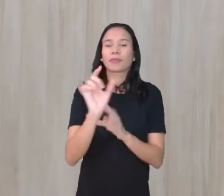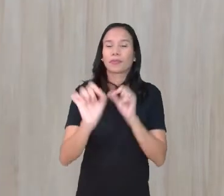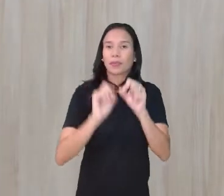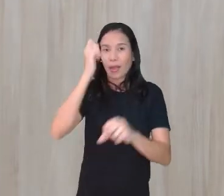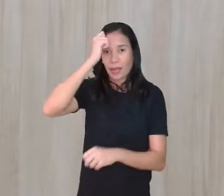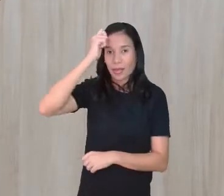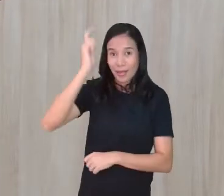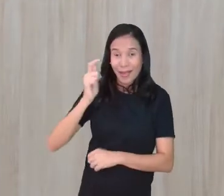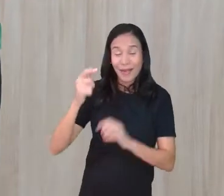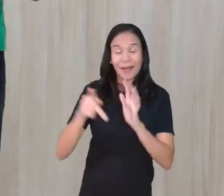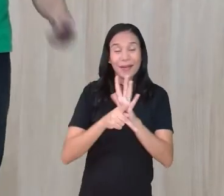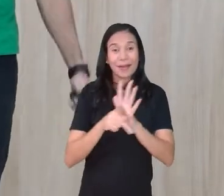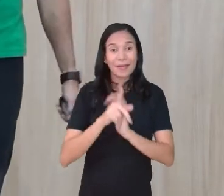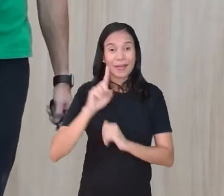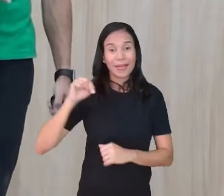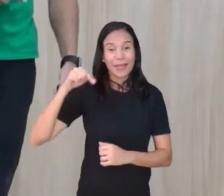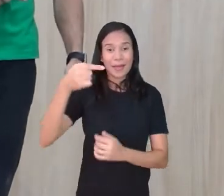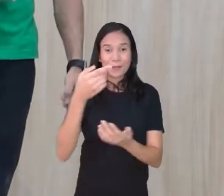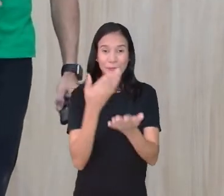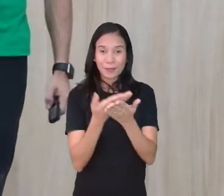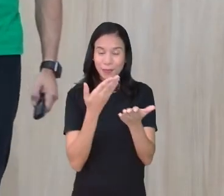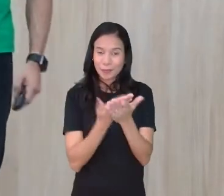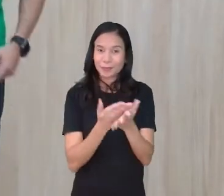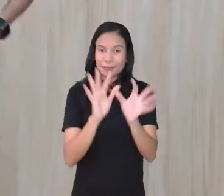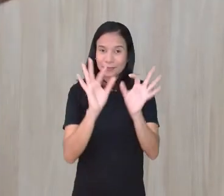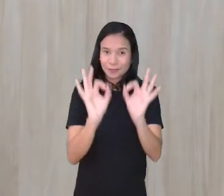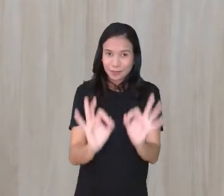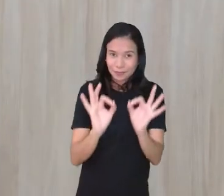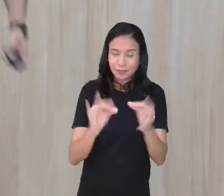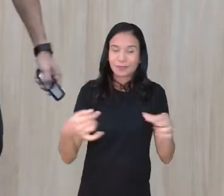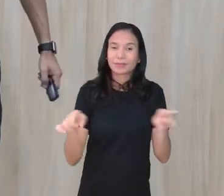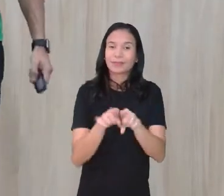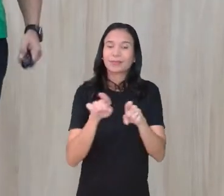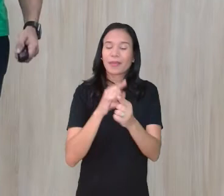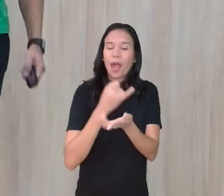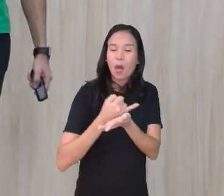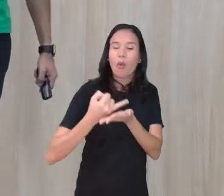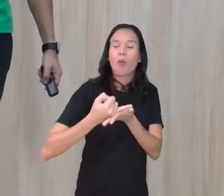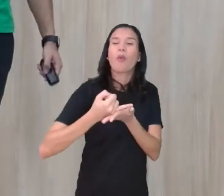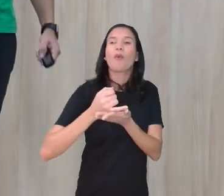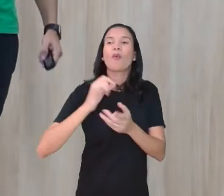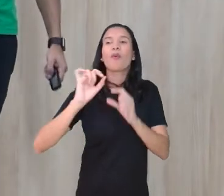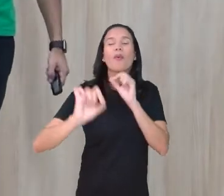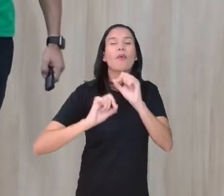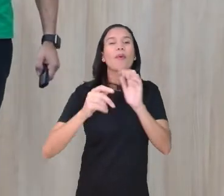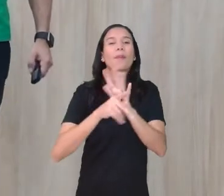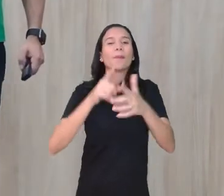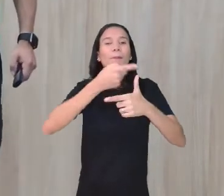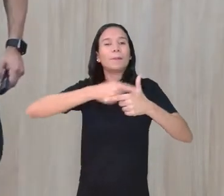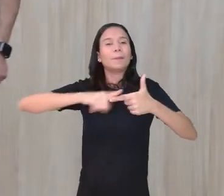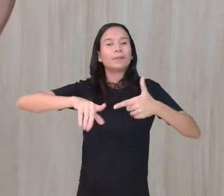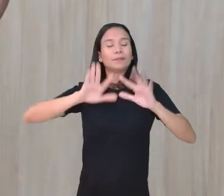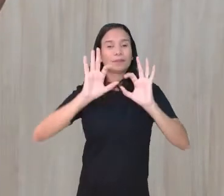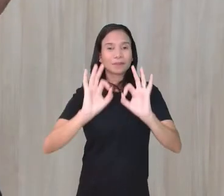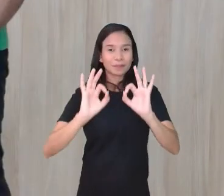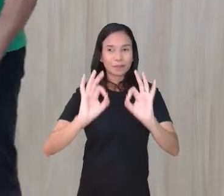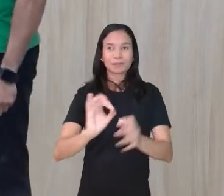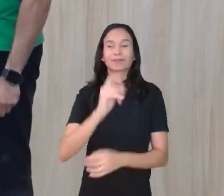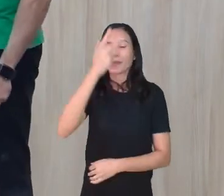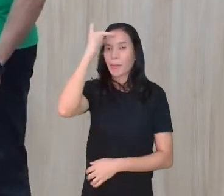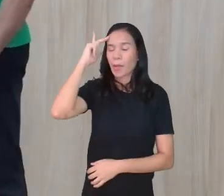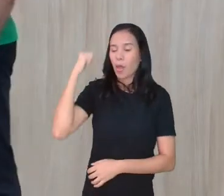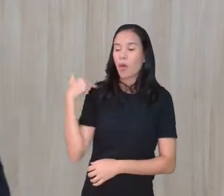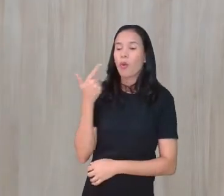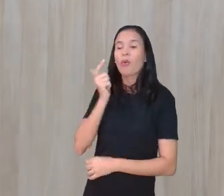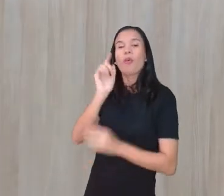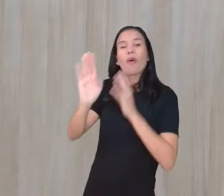dos múltiplos na próxima aula, certo? Também introduzindo a ideia dos divisores, tá? Então, para você